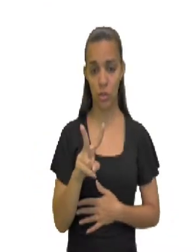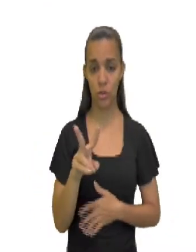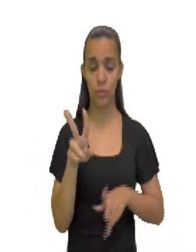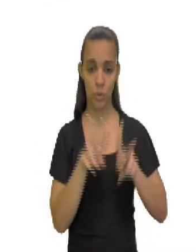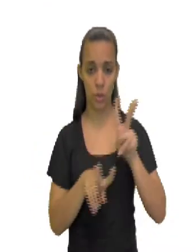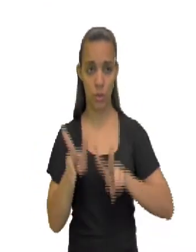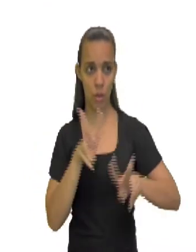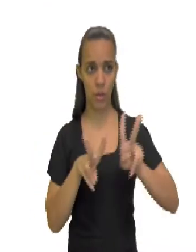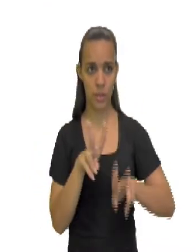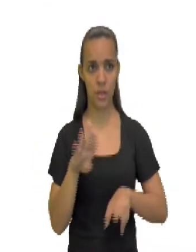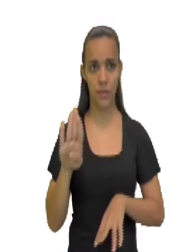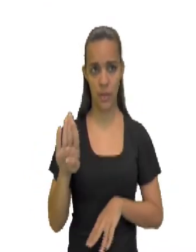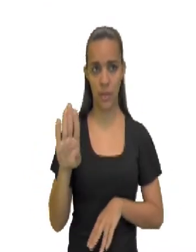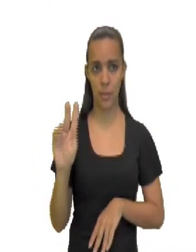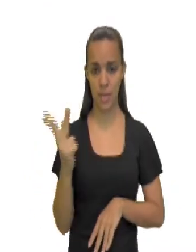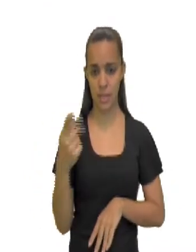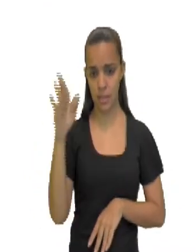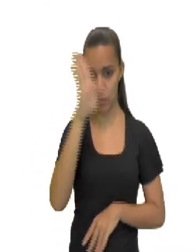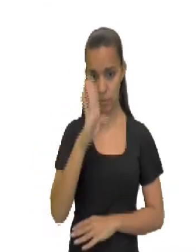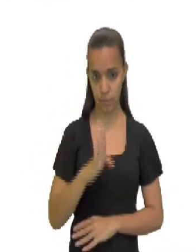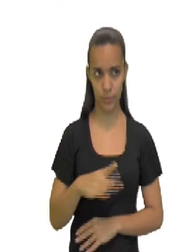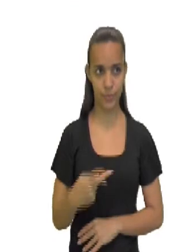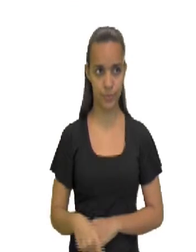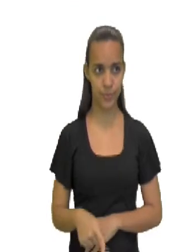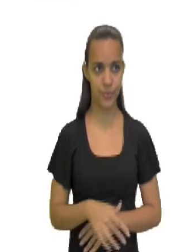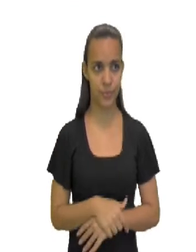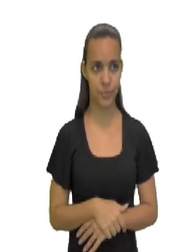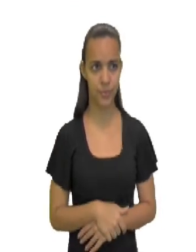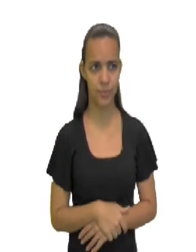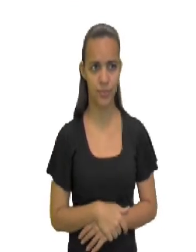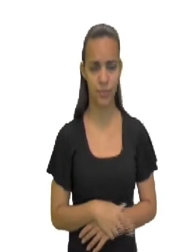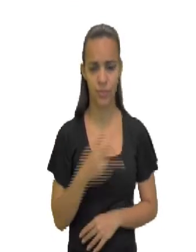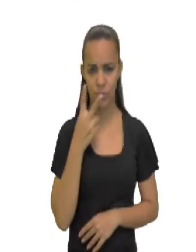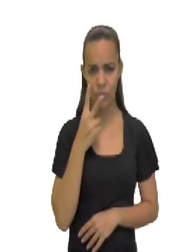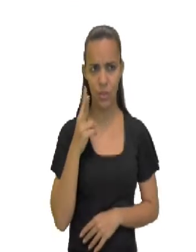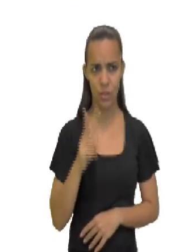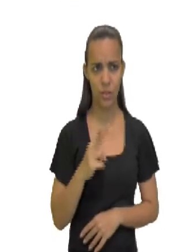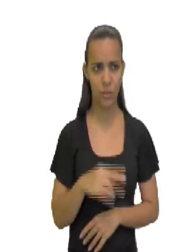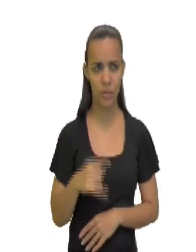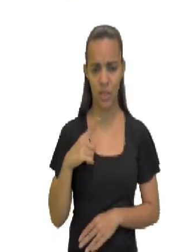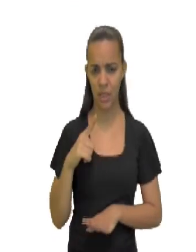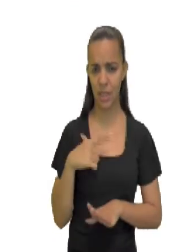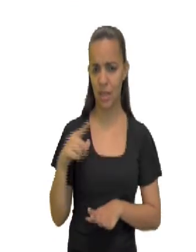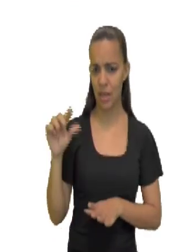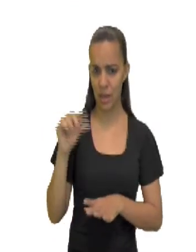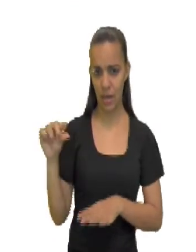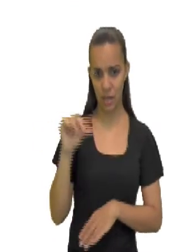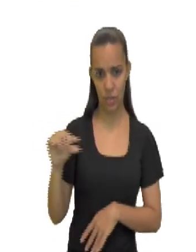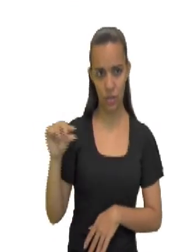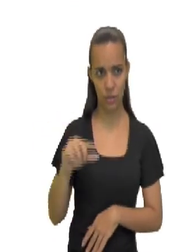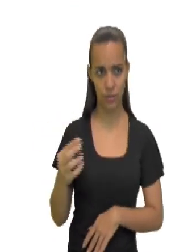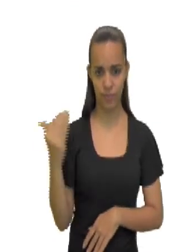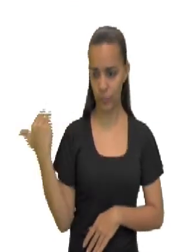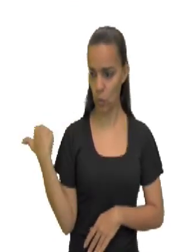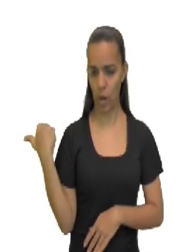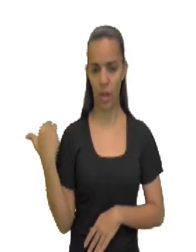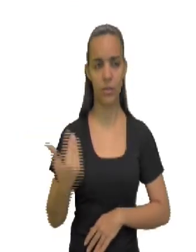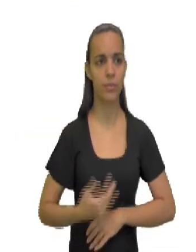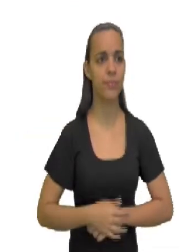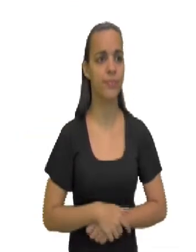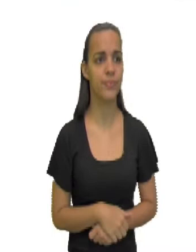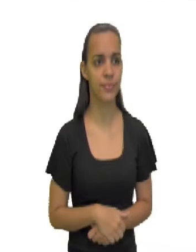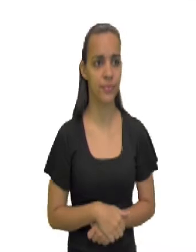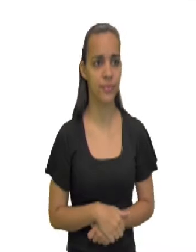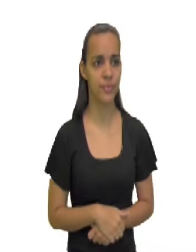bacias hidrográficas do Brasil. Vamos ver aqui na nossa legenda, nós já falamos aqui qual é o título e vamos ver